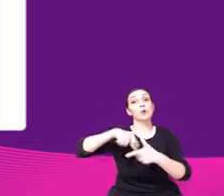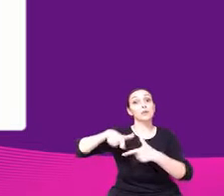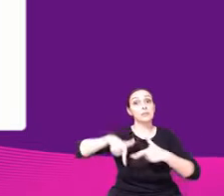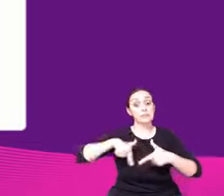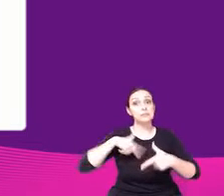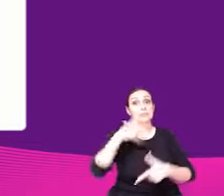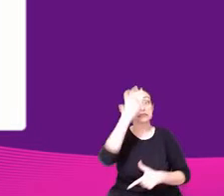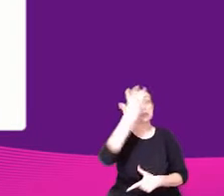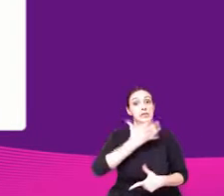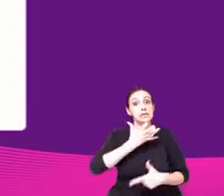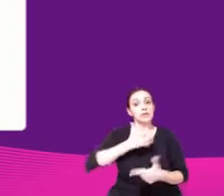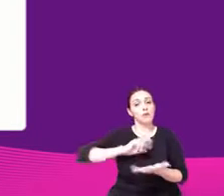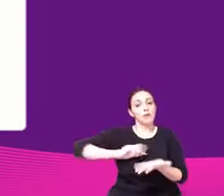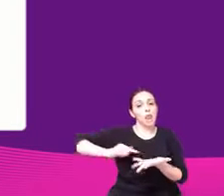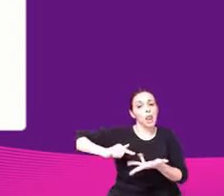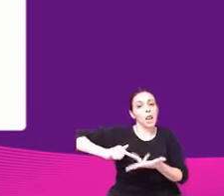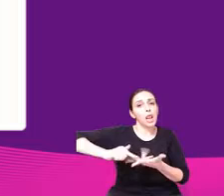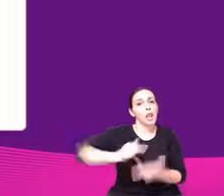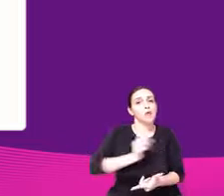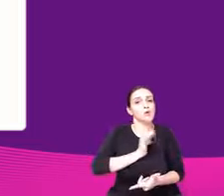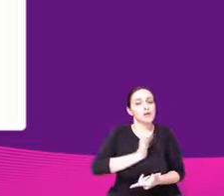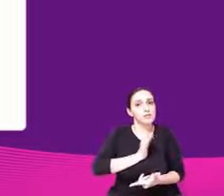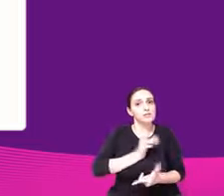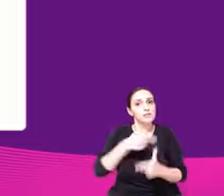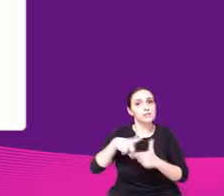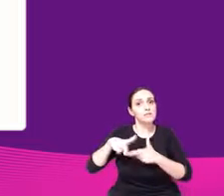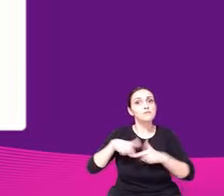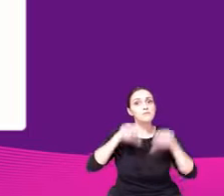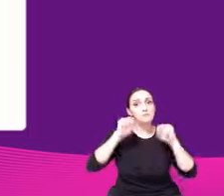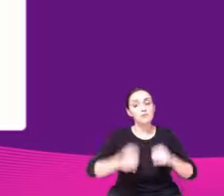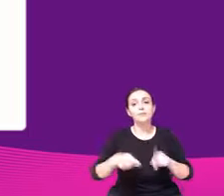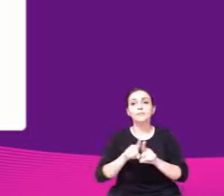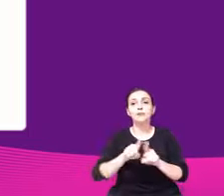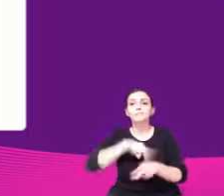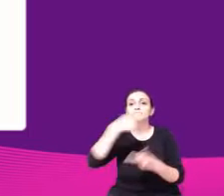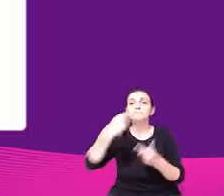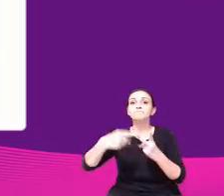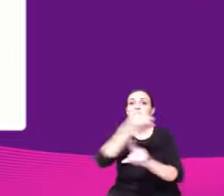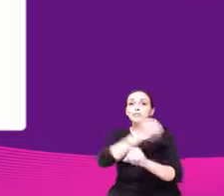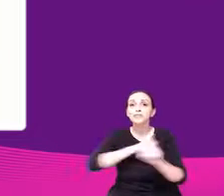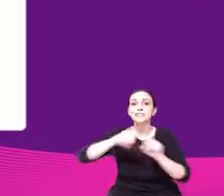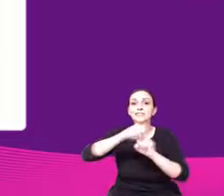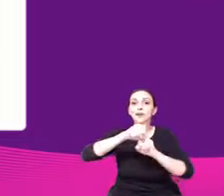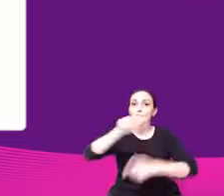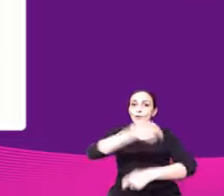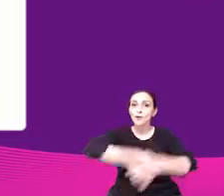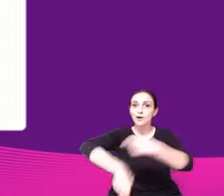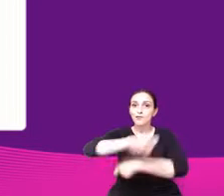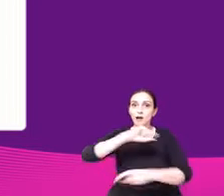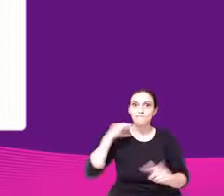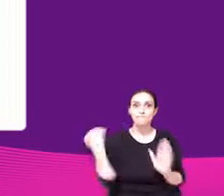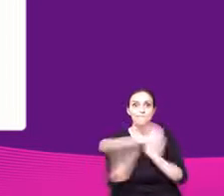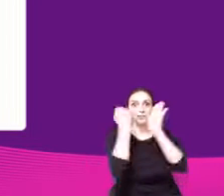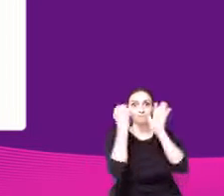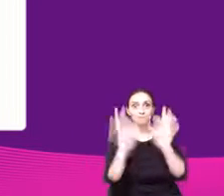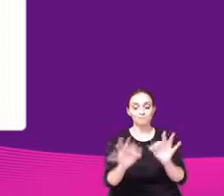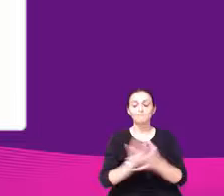incluindo essas complicações cardiovasculares, além de um problema social e econômico muito marcante.